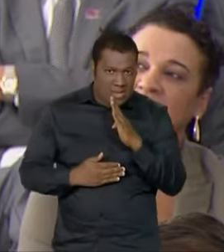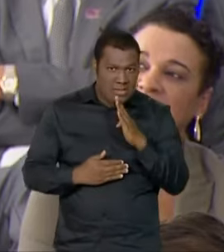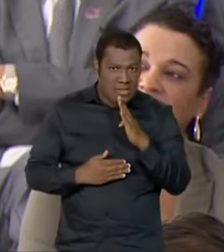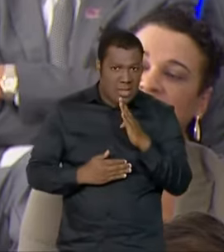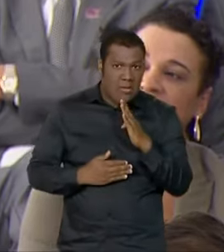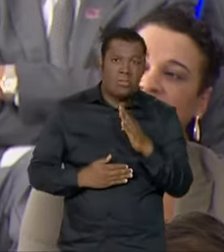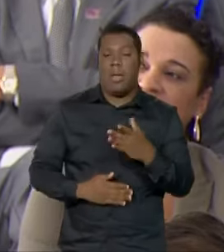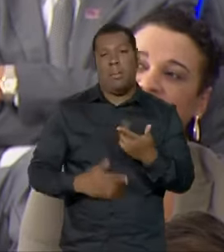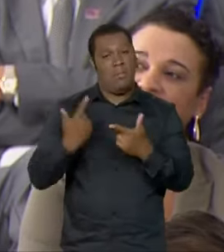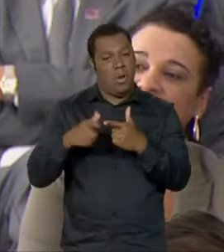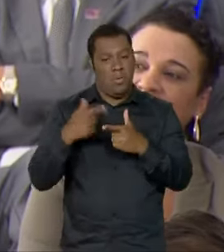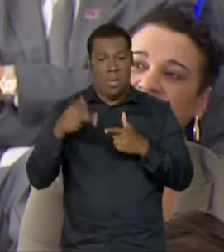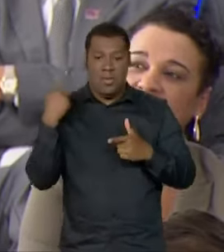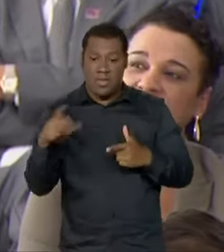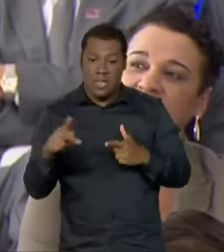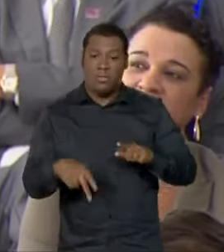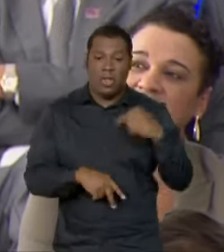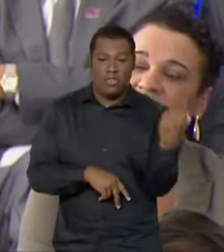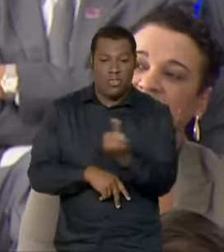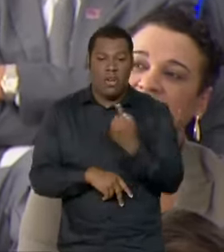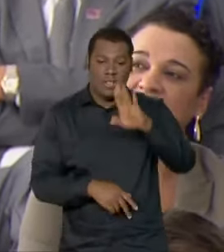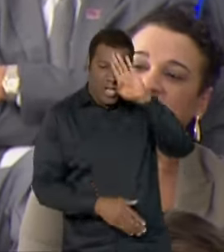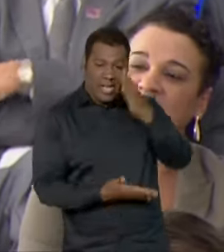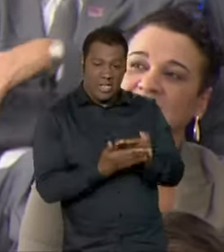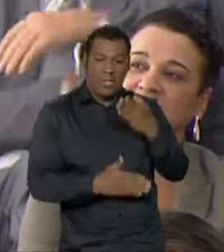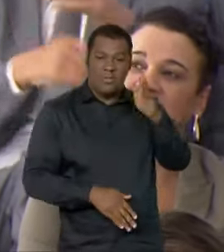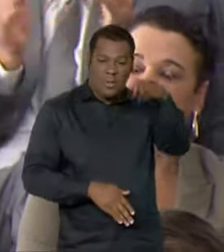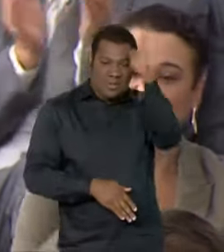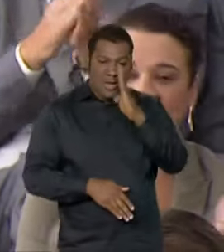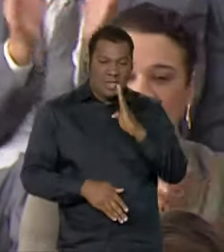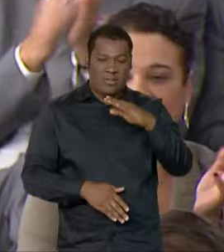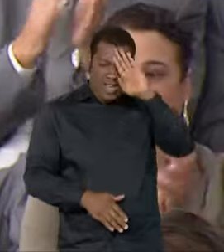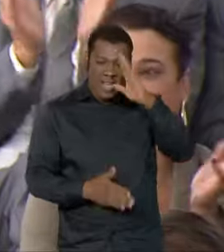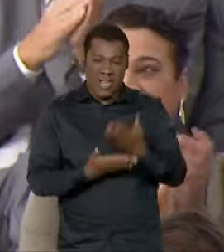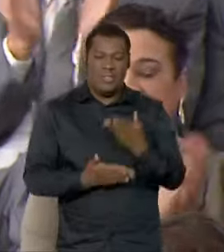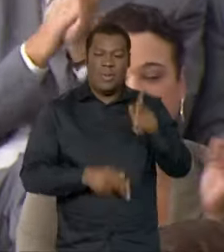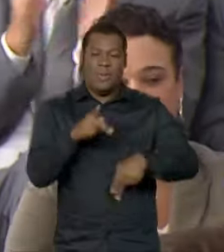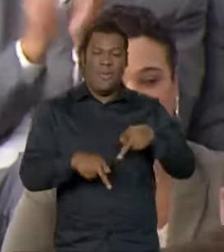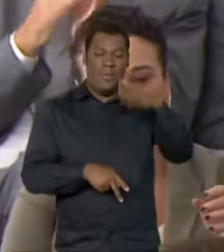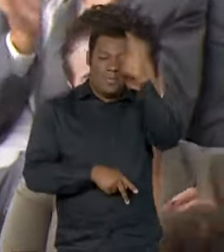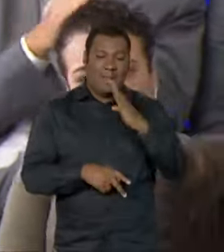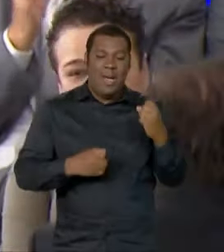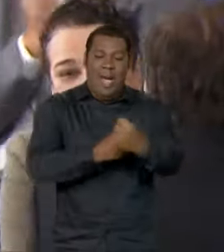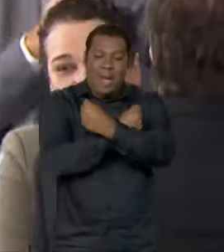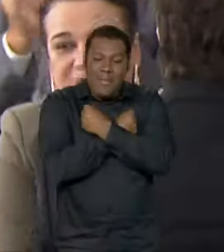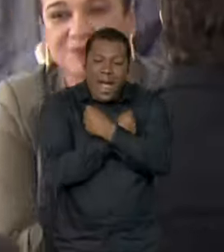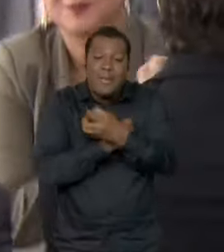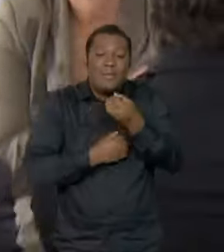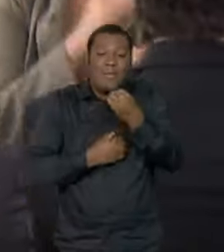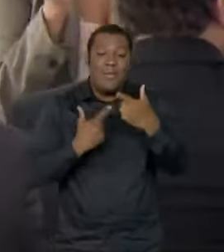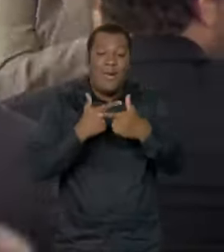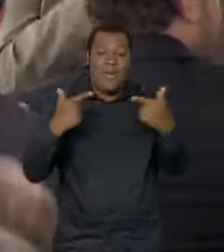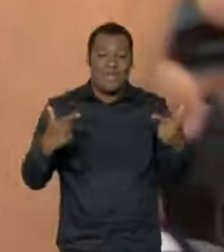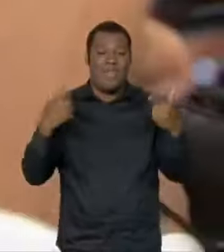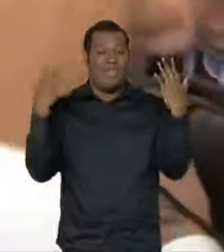acredita, acreditamos no Brasil e acreditamos no povo brasileiro. Um abraço, boa sorte e